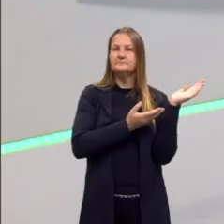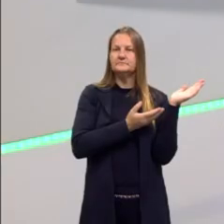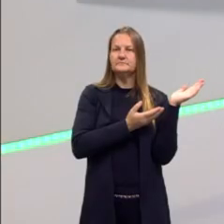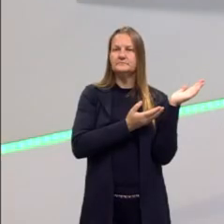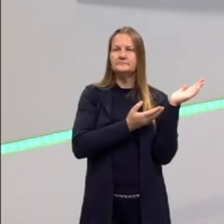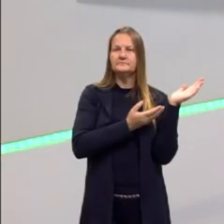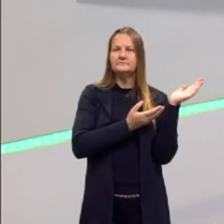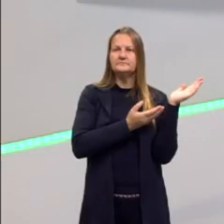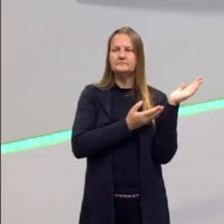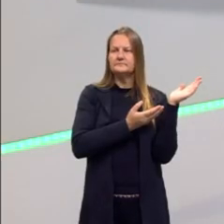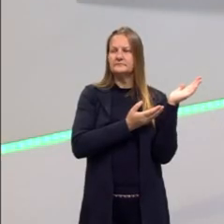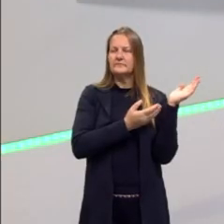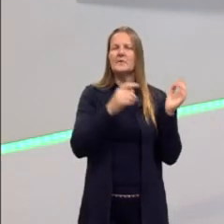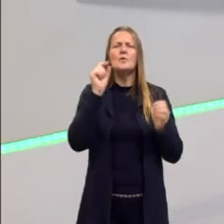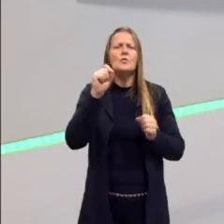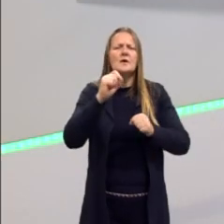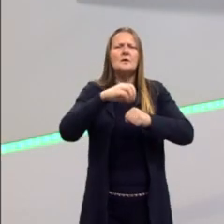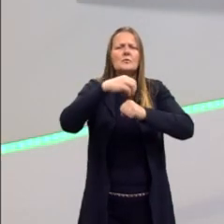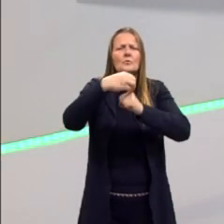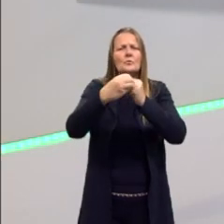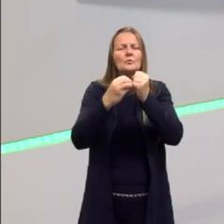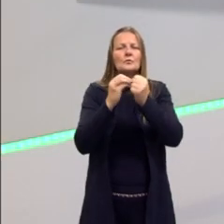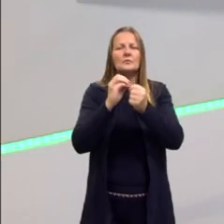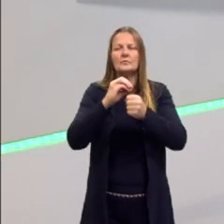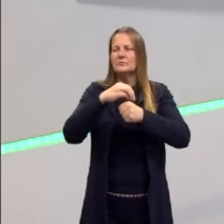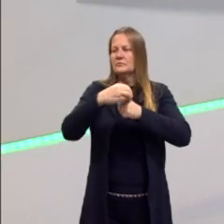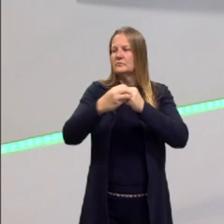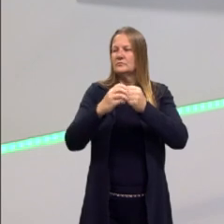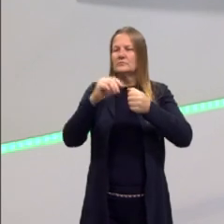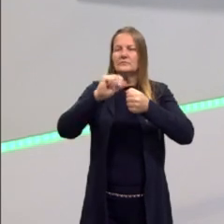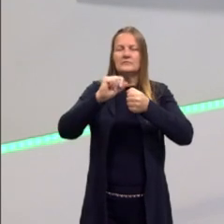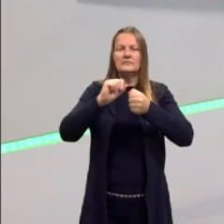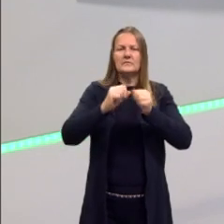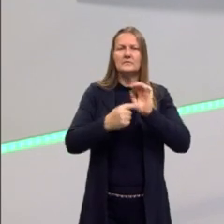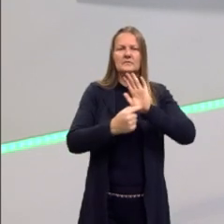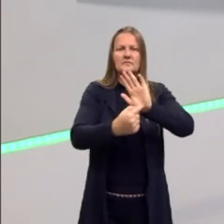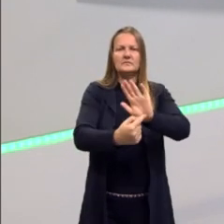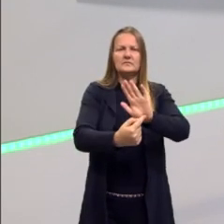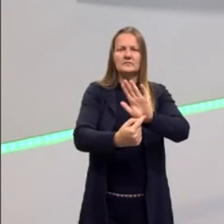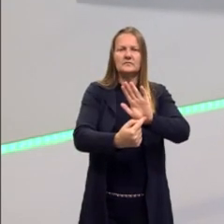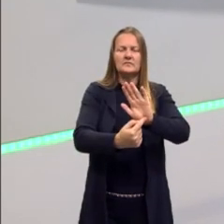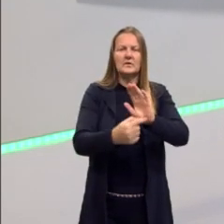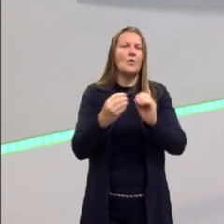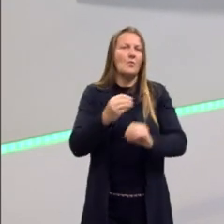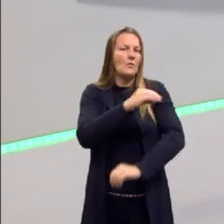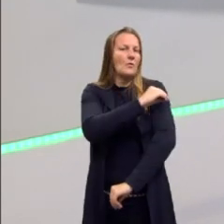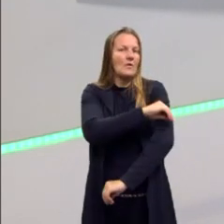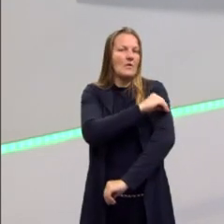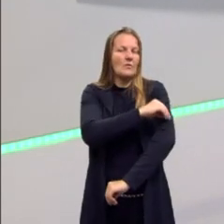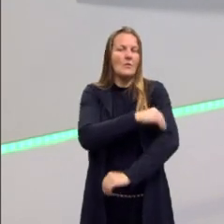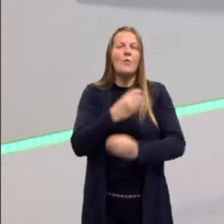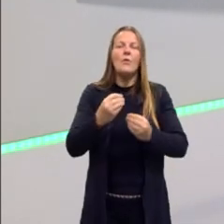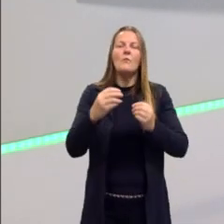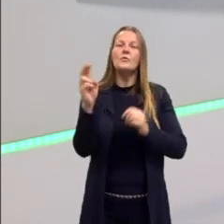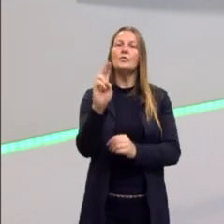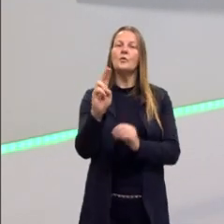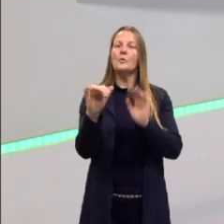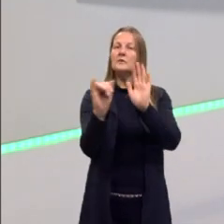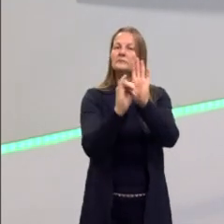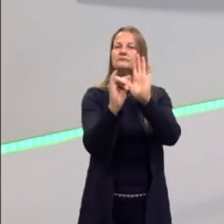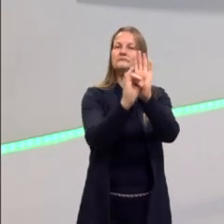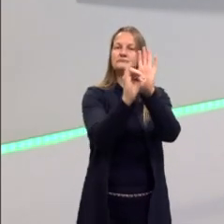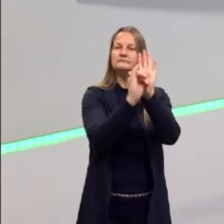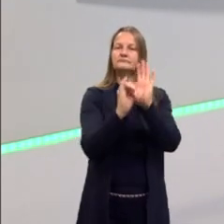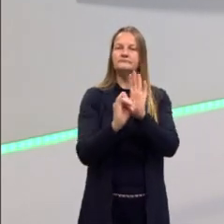o que há nessa molécula faz um álcool o que identifica ela como álcool E como mudou o nome para